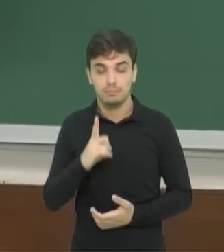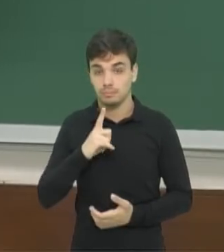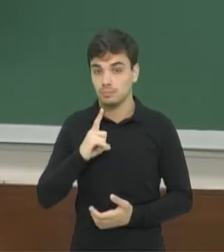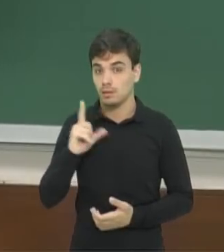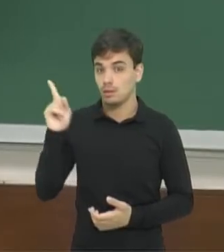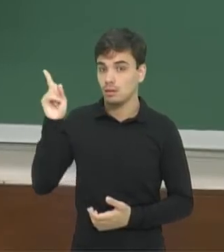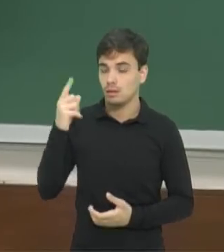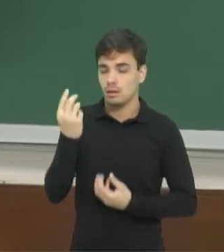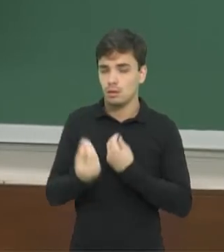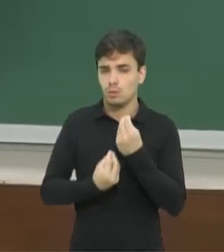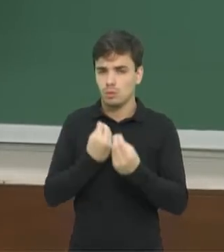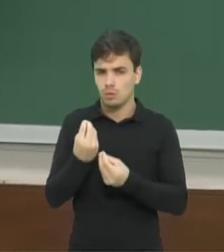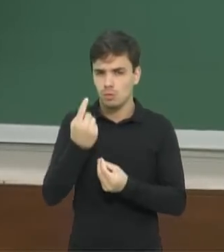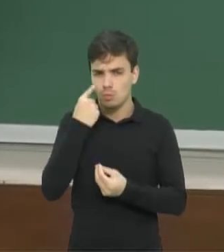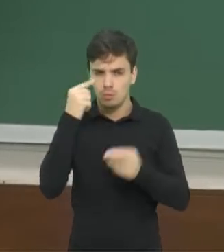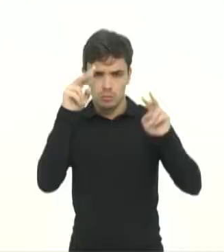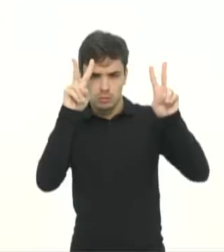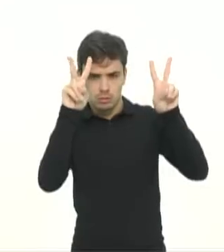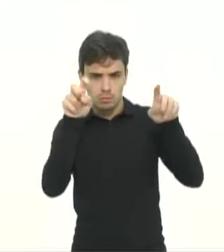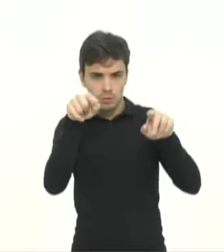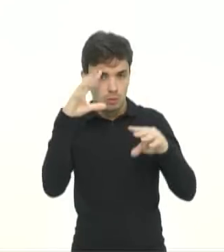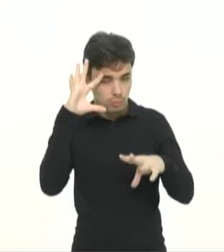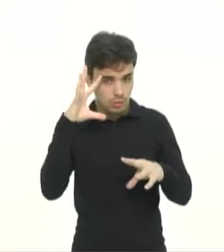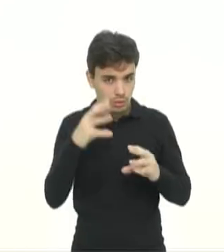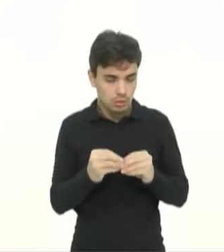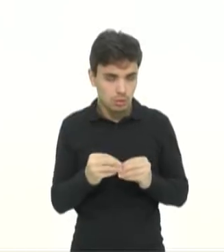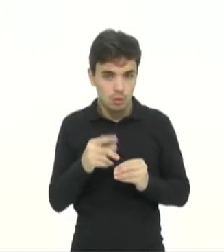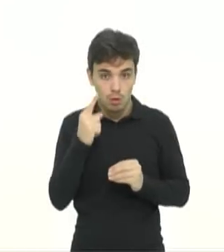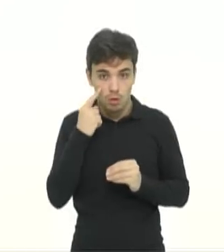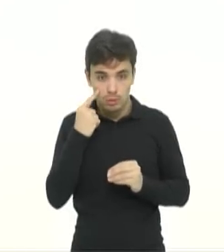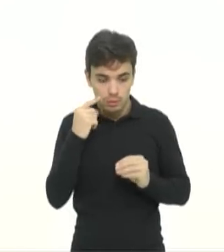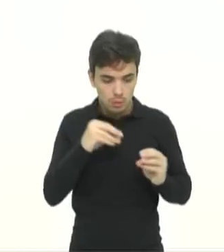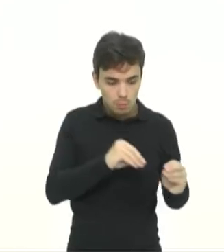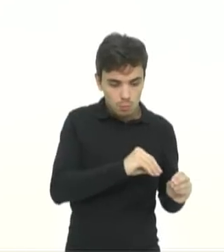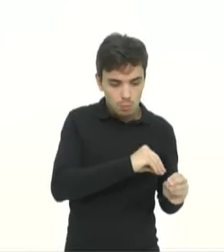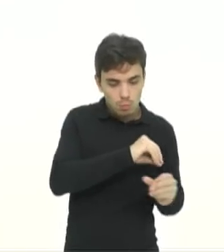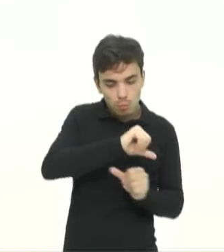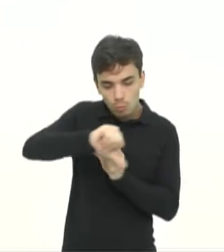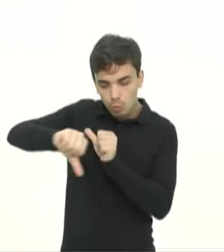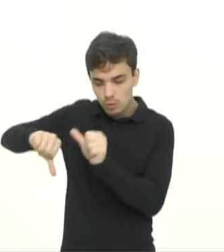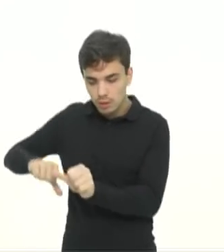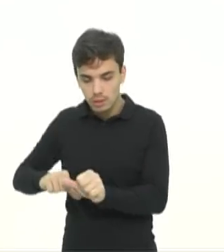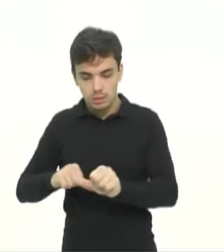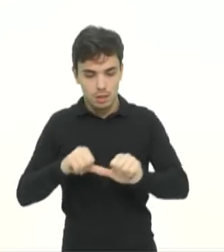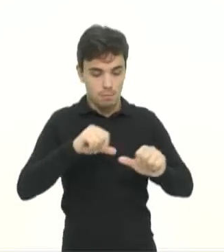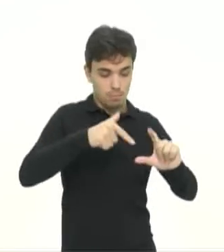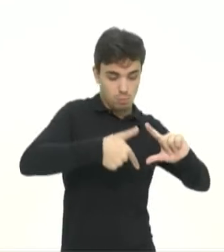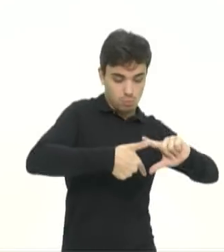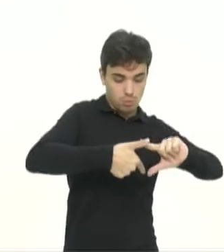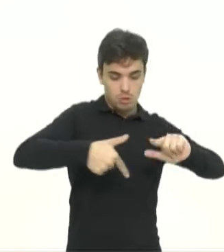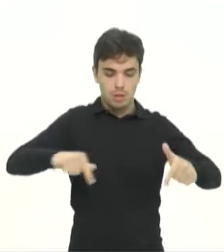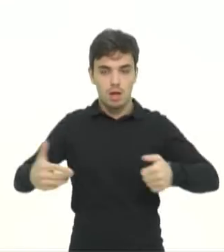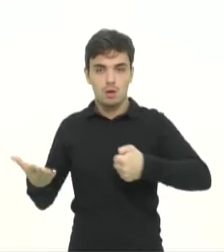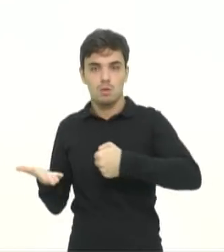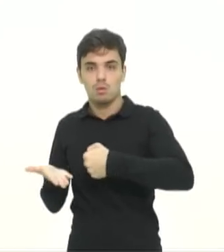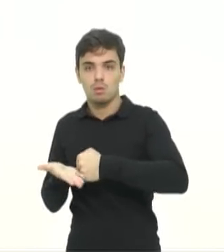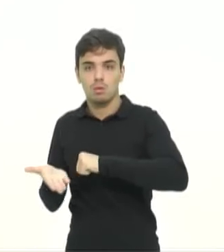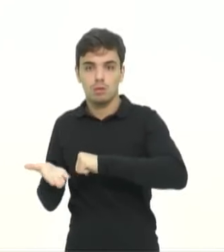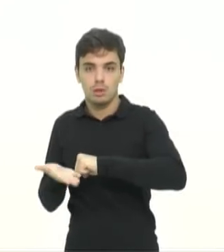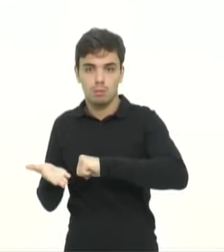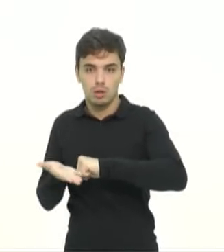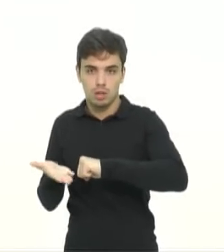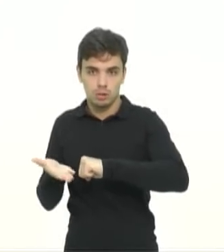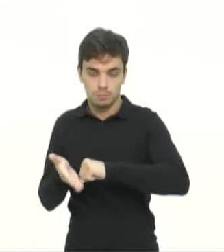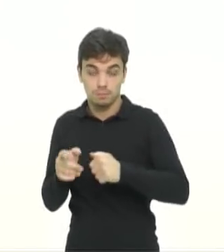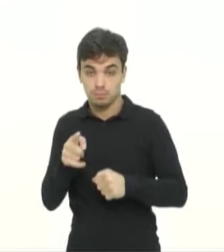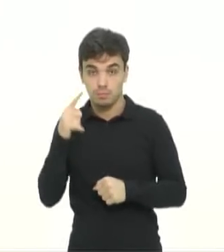vocês entendam bem, tá, gente? Passagem do moderno para o contemporâneo. Então a gente tem que explicar um pouquinho melhor